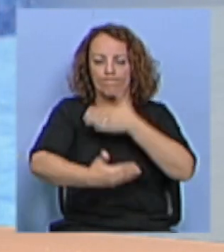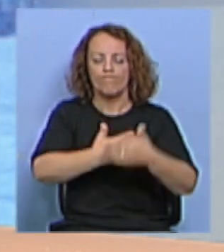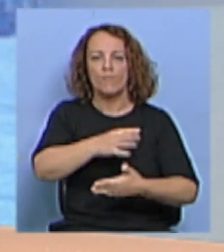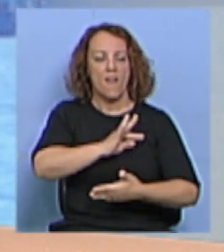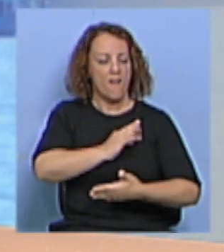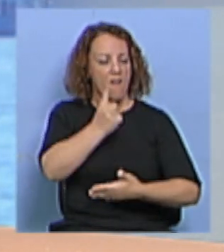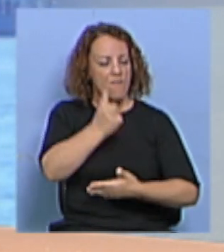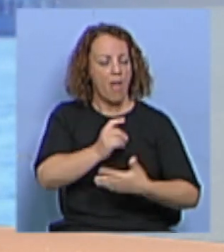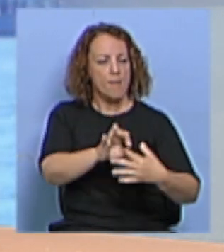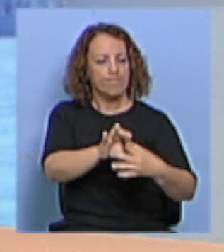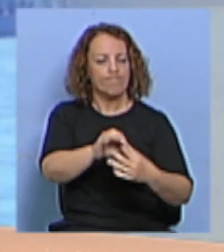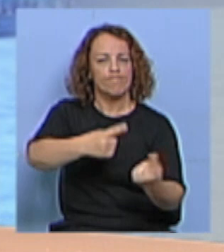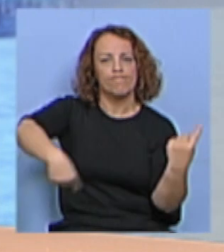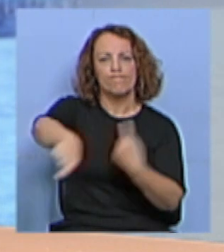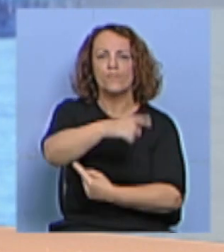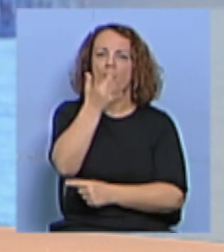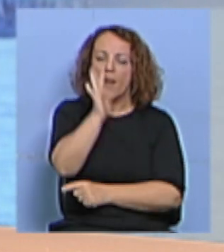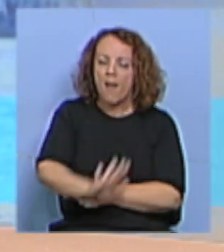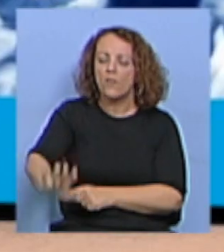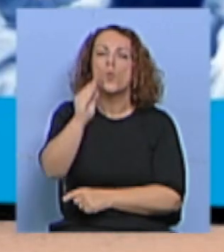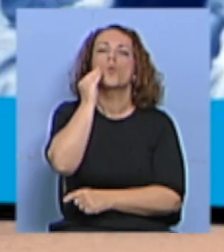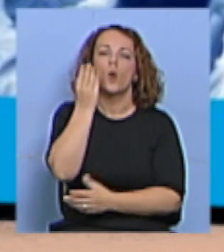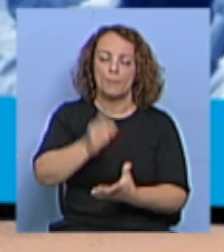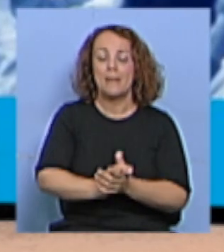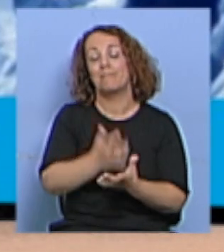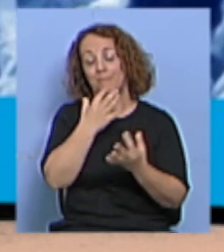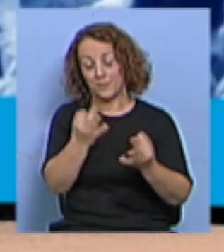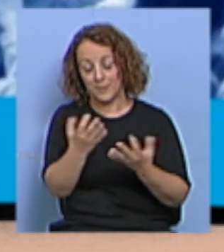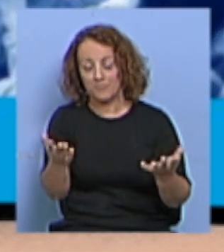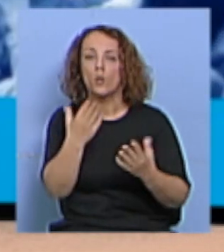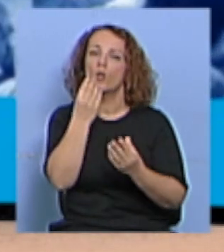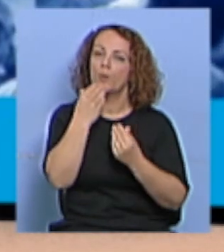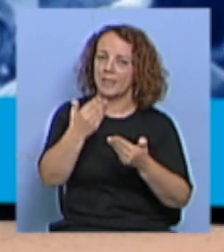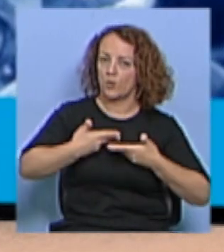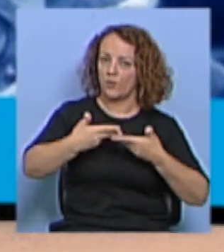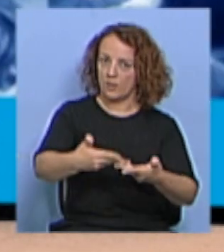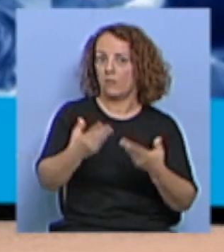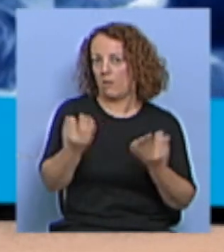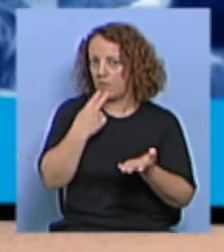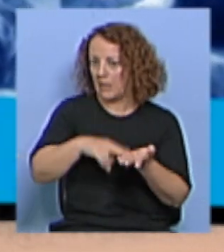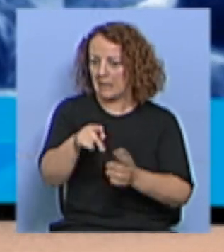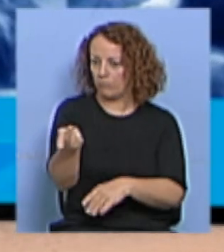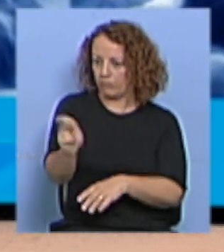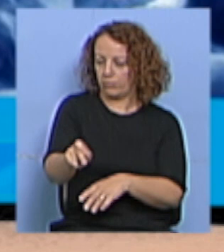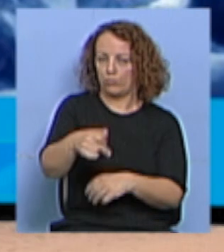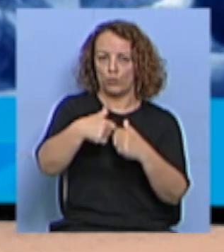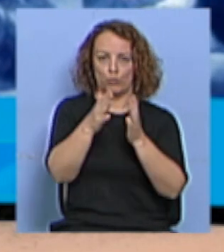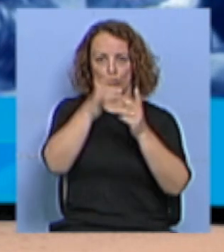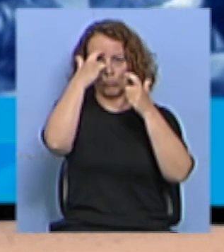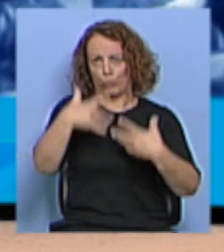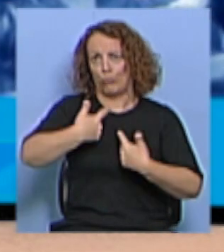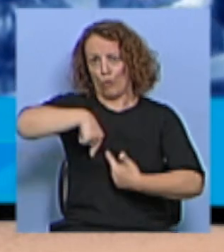manter com estas realidades africanas? Sim, de facto, muito obrigada pelo convite. De facto, apanhou-nos a todos de surpresa e nós não fomos